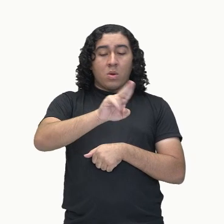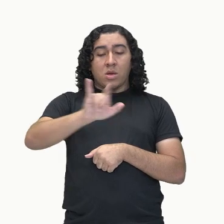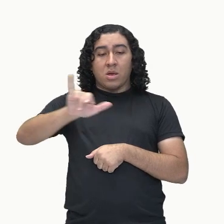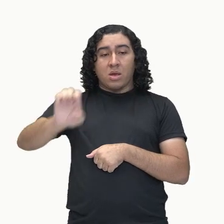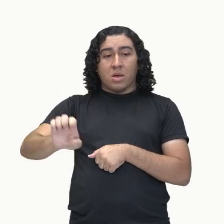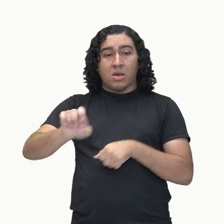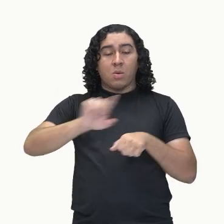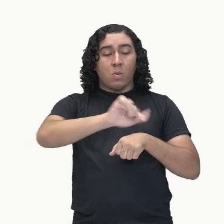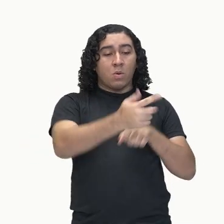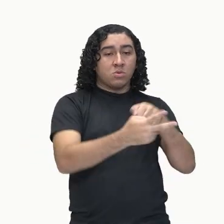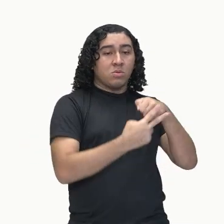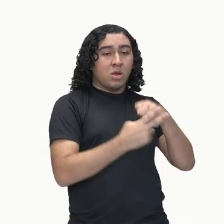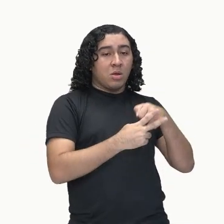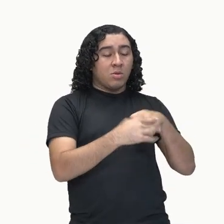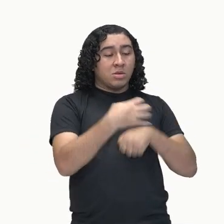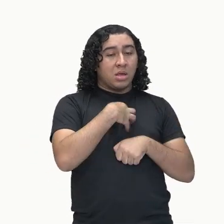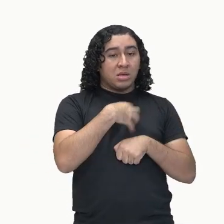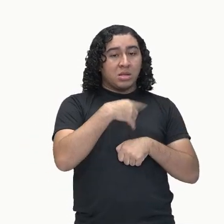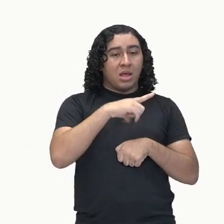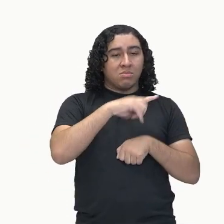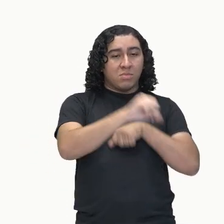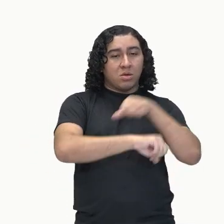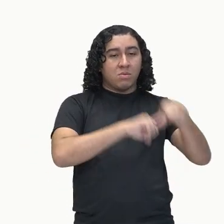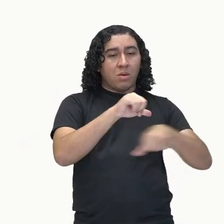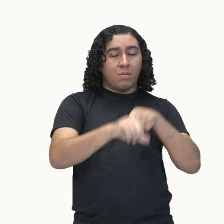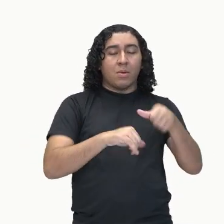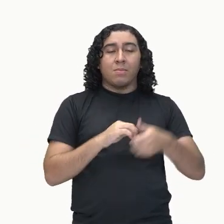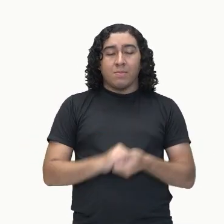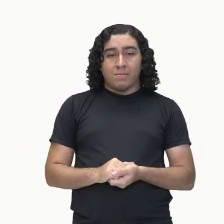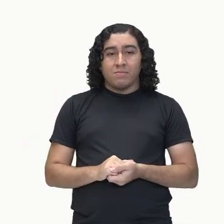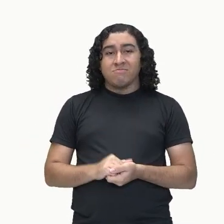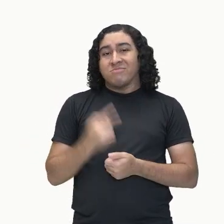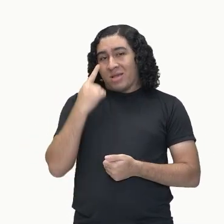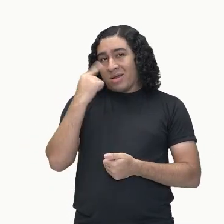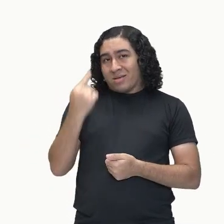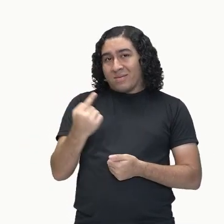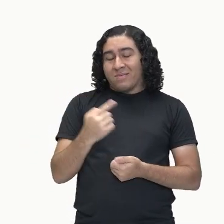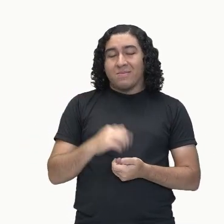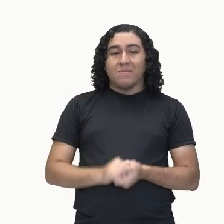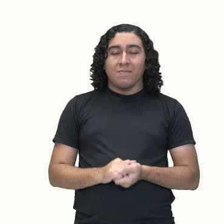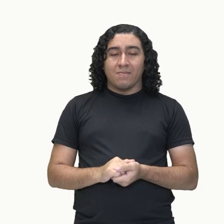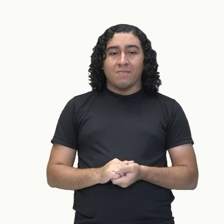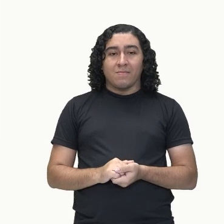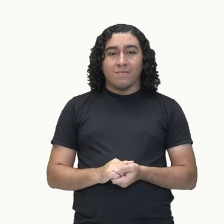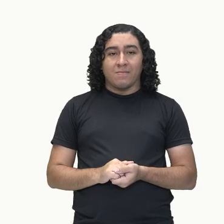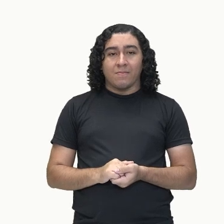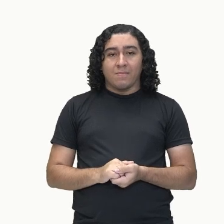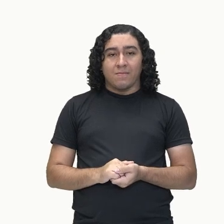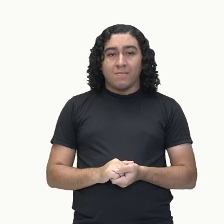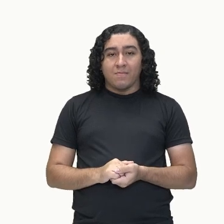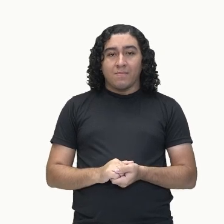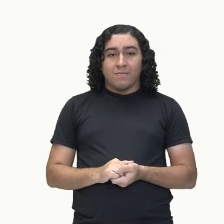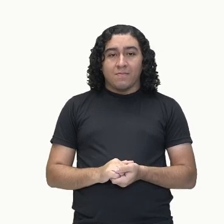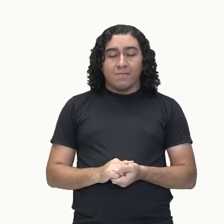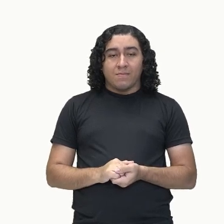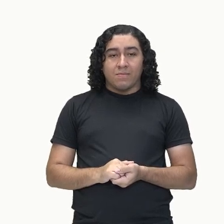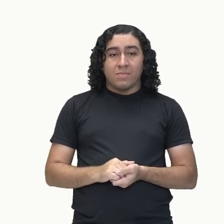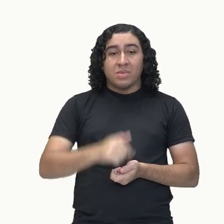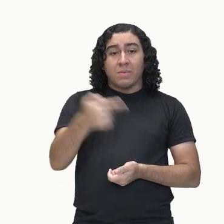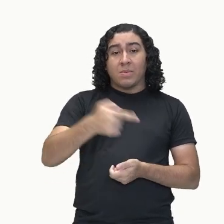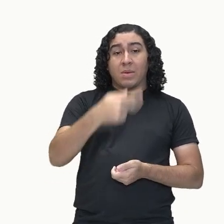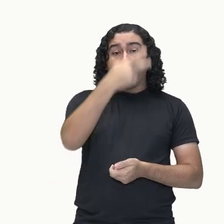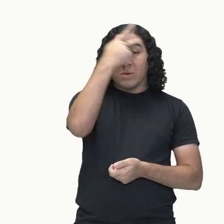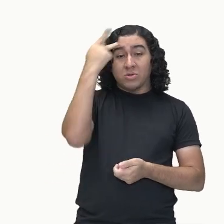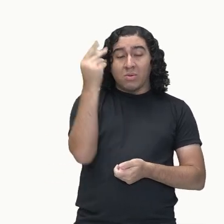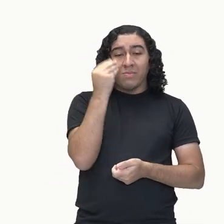verbo sentir esse se transforma em e ou I interessante né Vamos aqui a primeira pessoa qued Pida